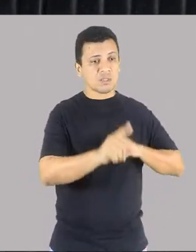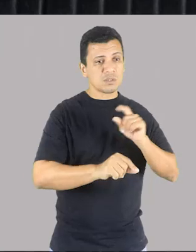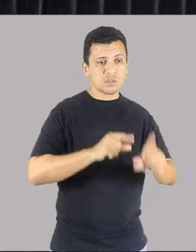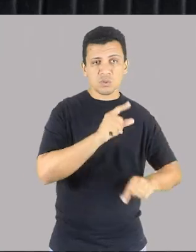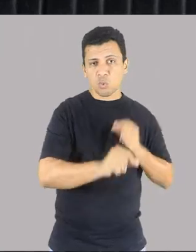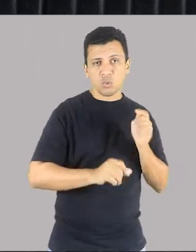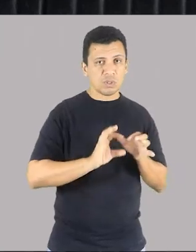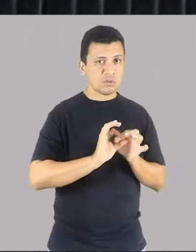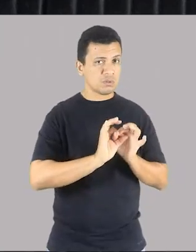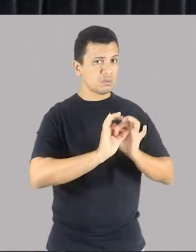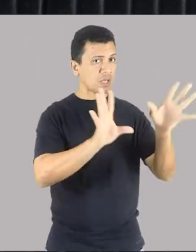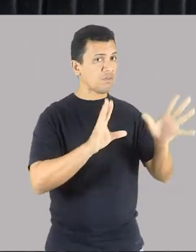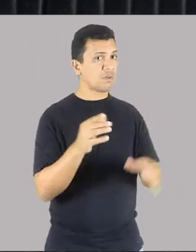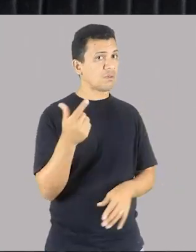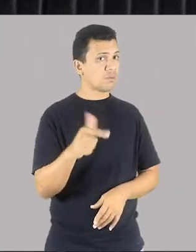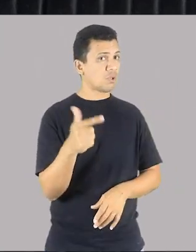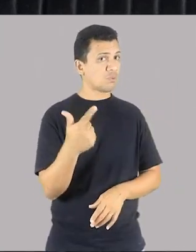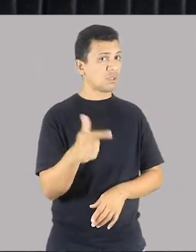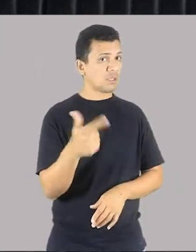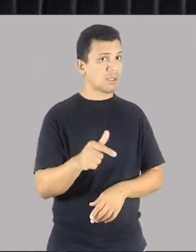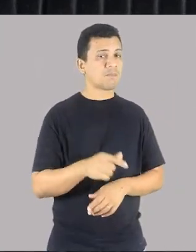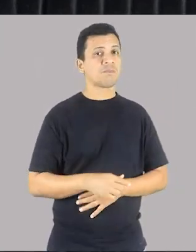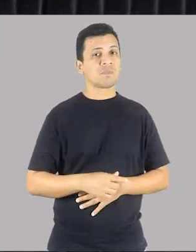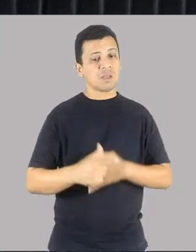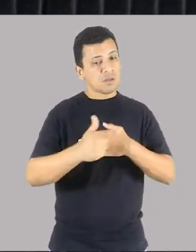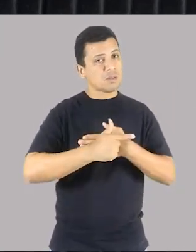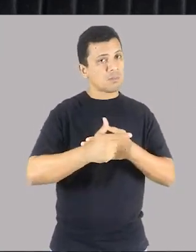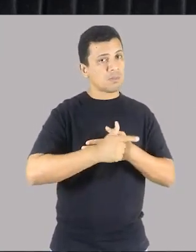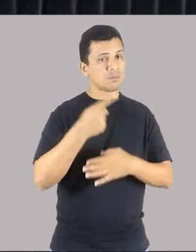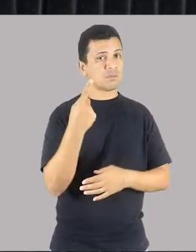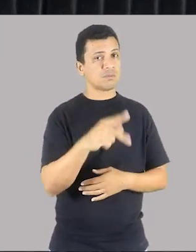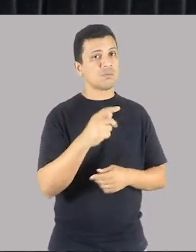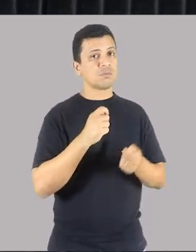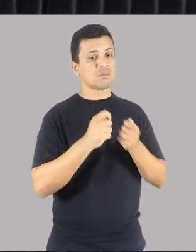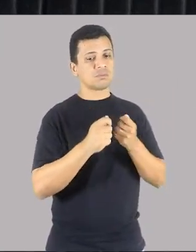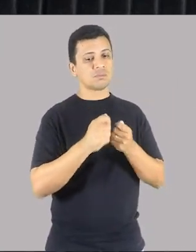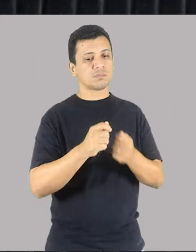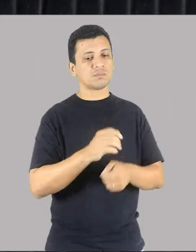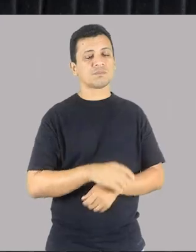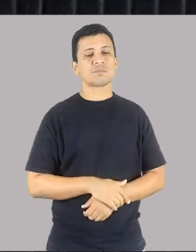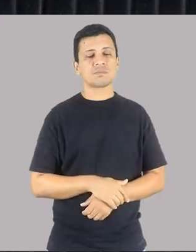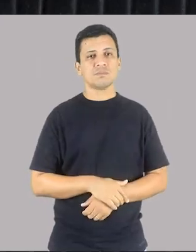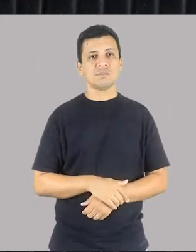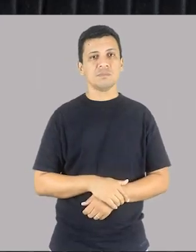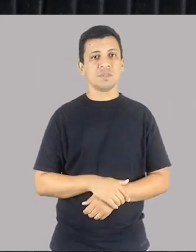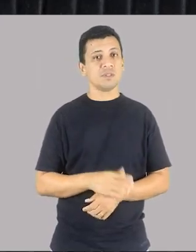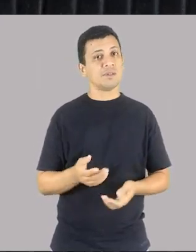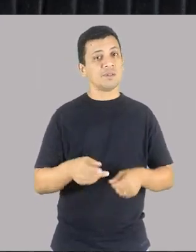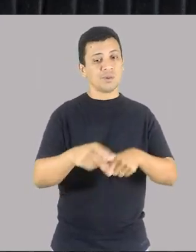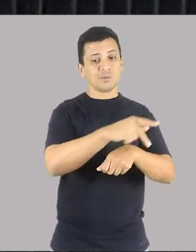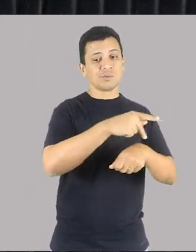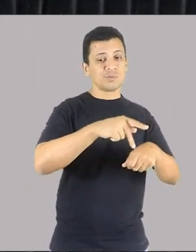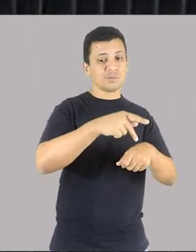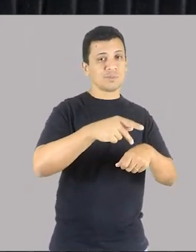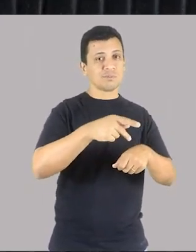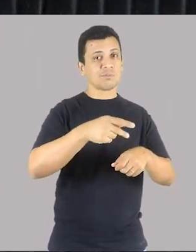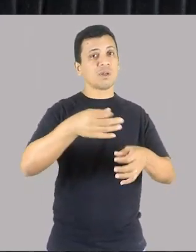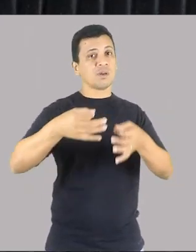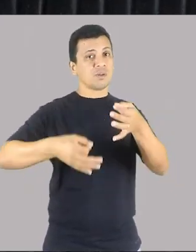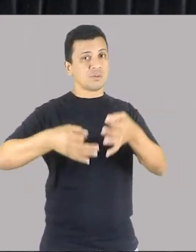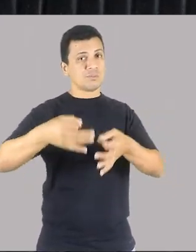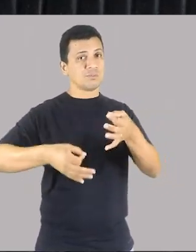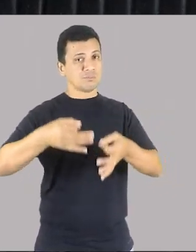orçamento público, que determinam os mínimos constitucionais, por exemplo, para a saúde e para a educação. Portanto, o administrador público